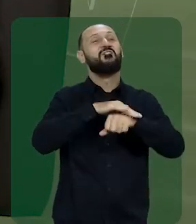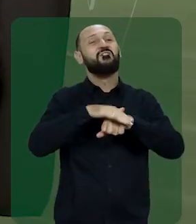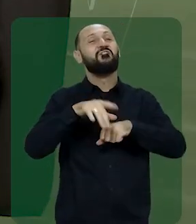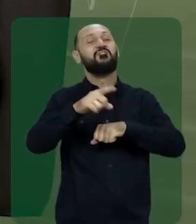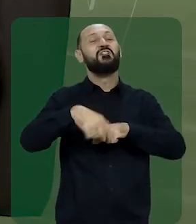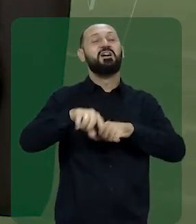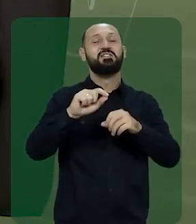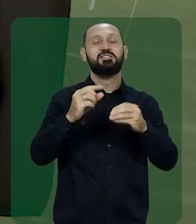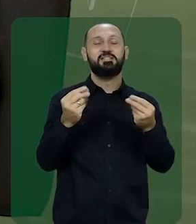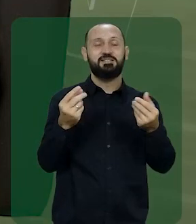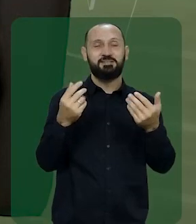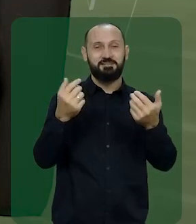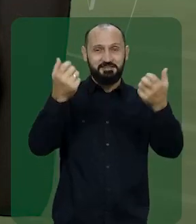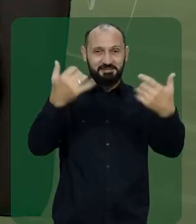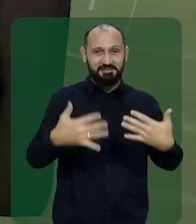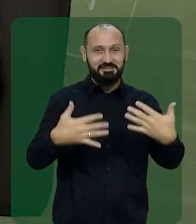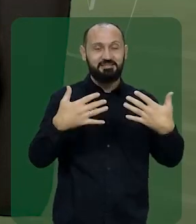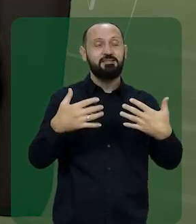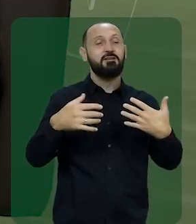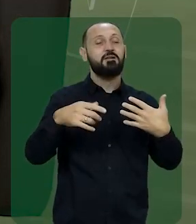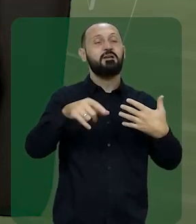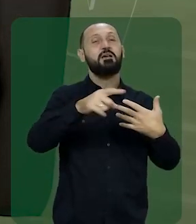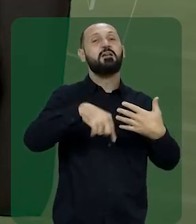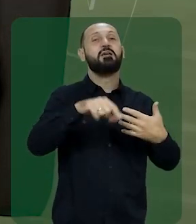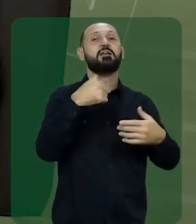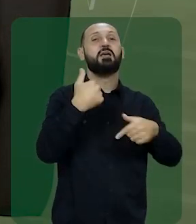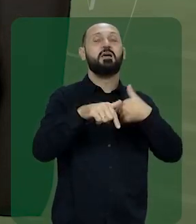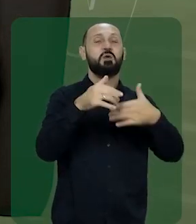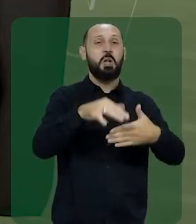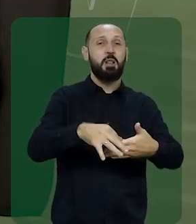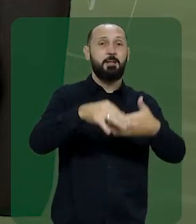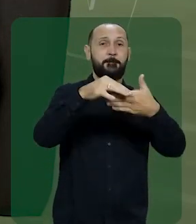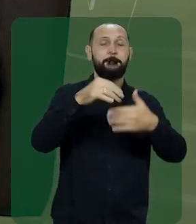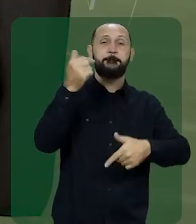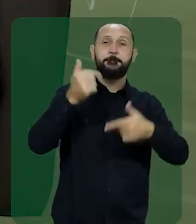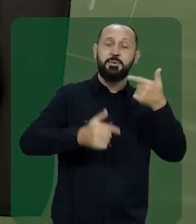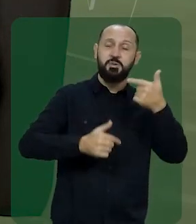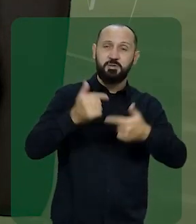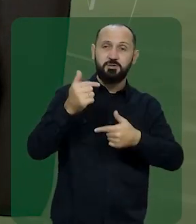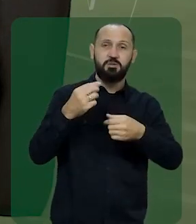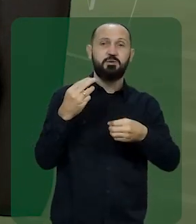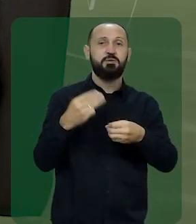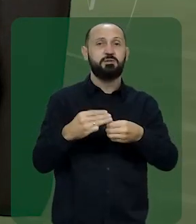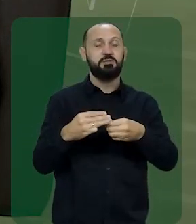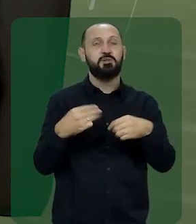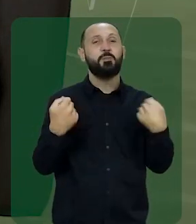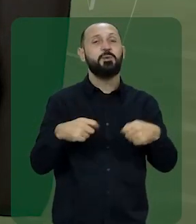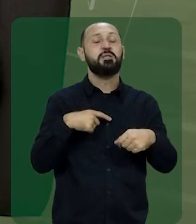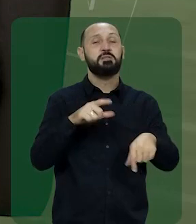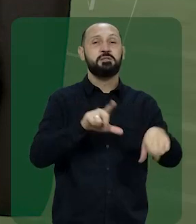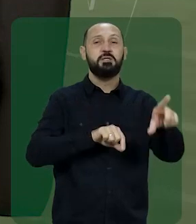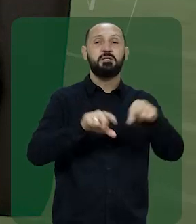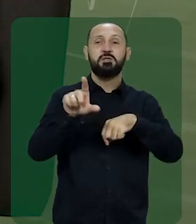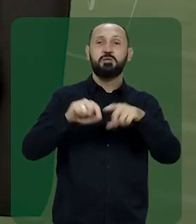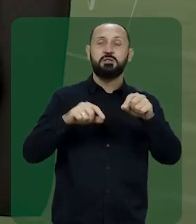E funcionando da melhor forma possível. A gente até diz para